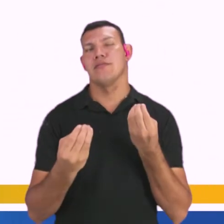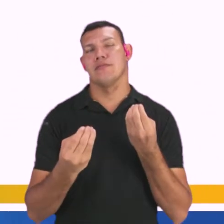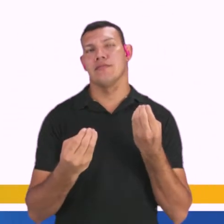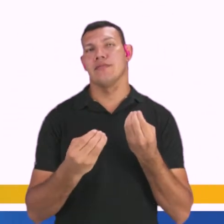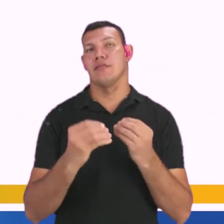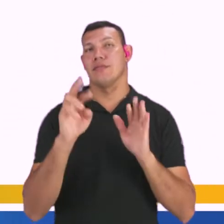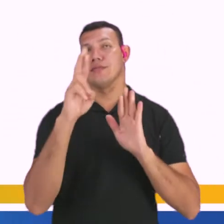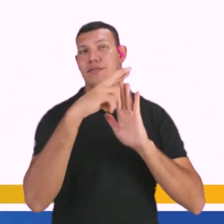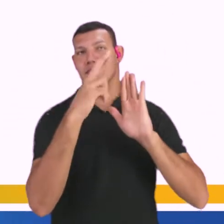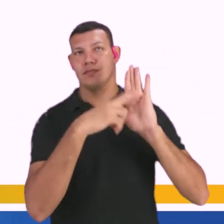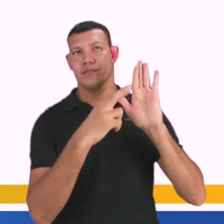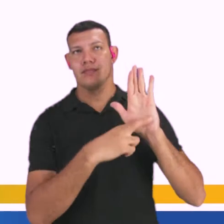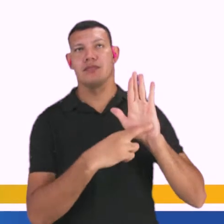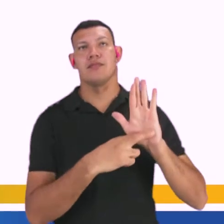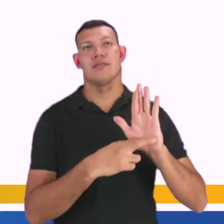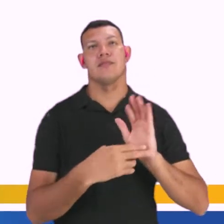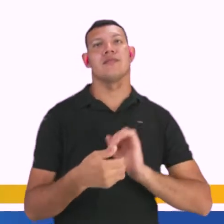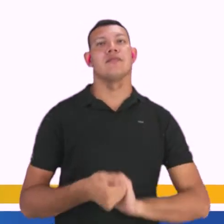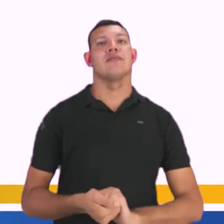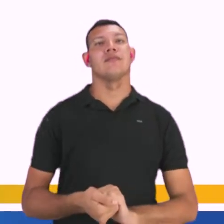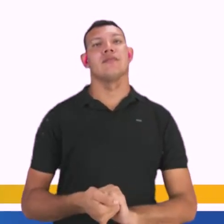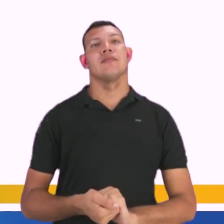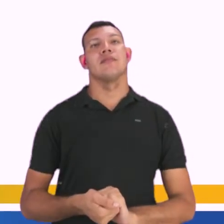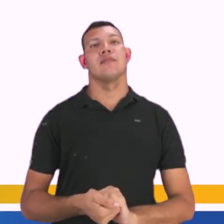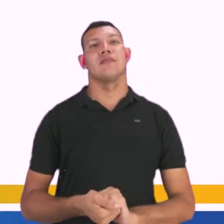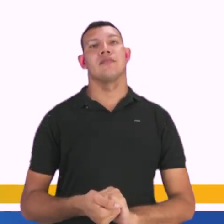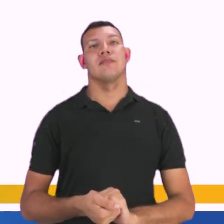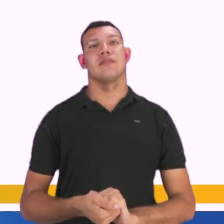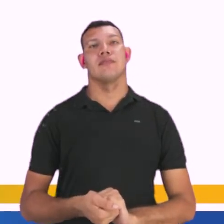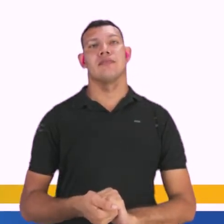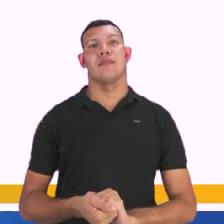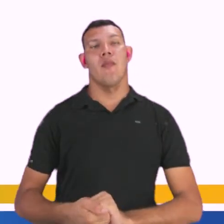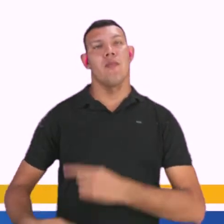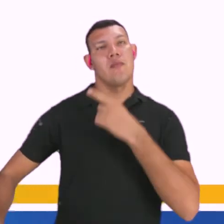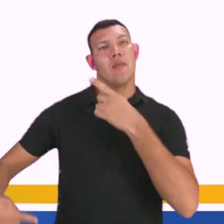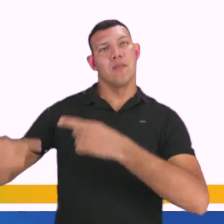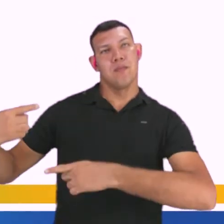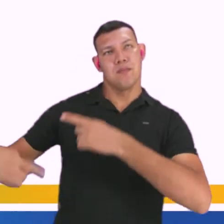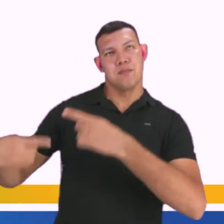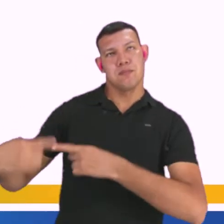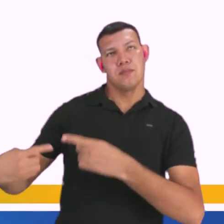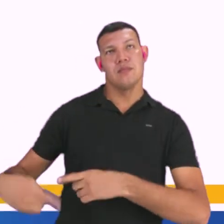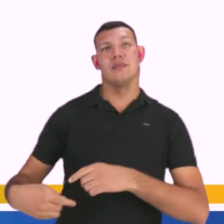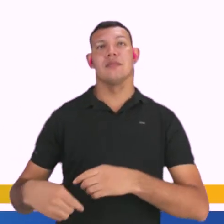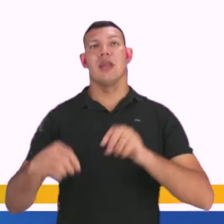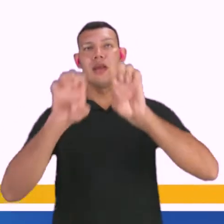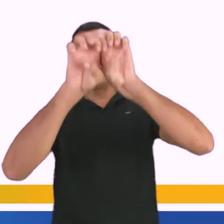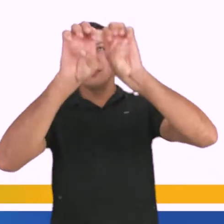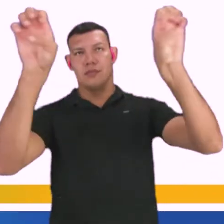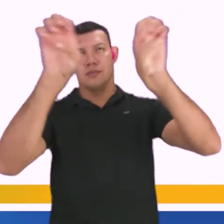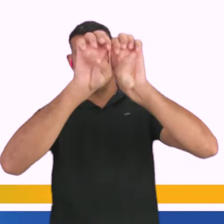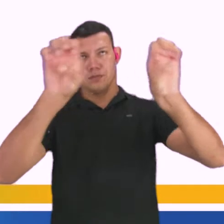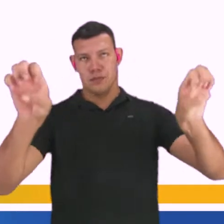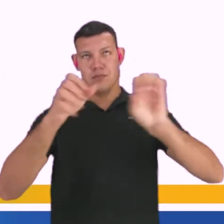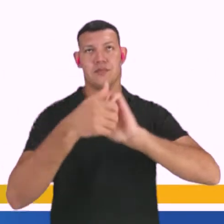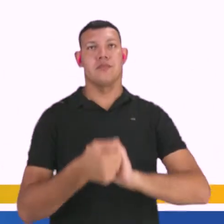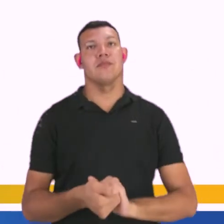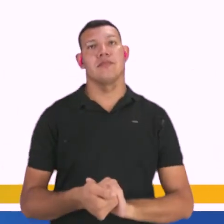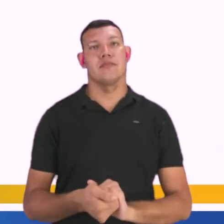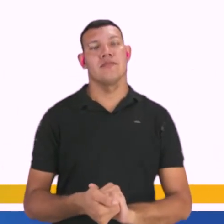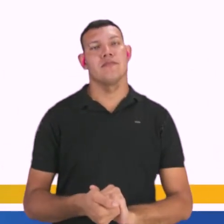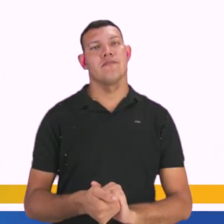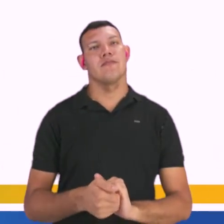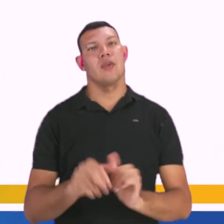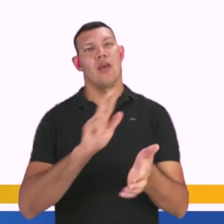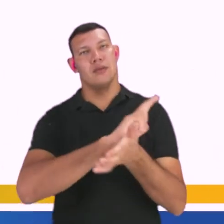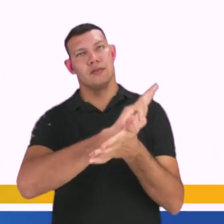cana então Acompanha comigo é algumas definições discutir o sistema linear de equações com n